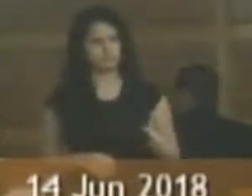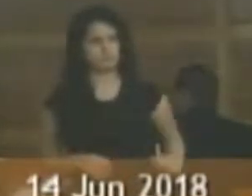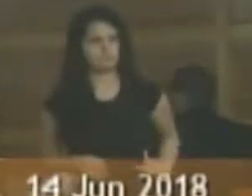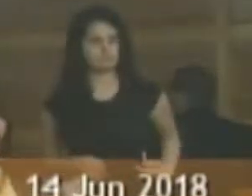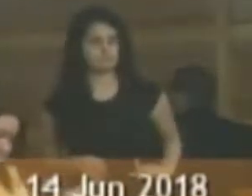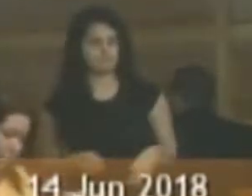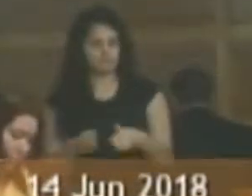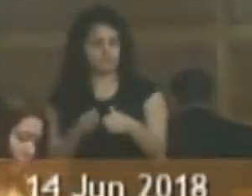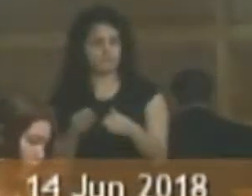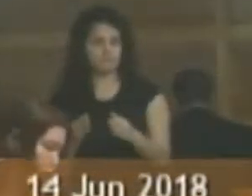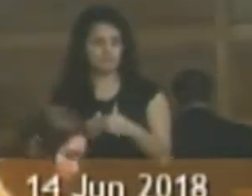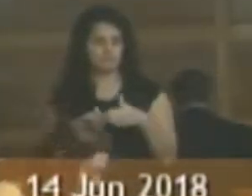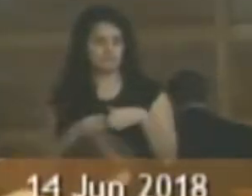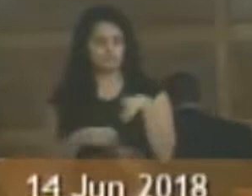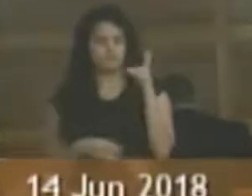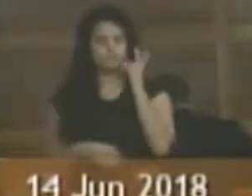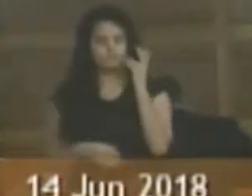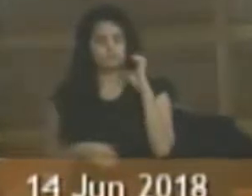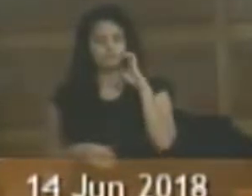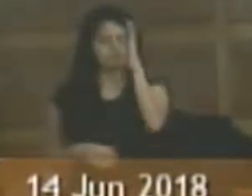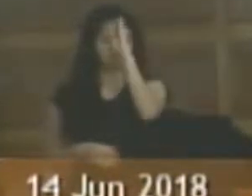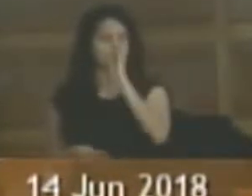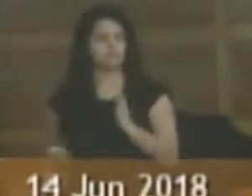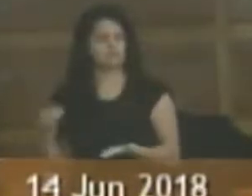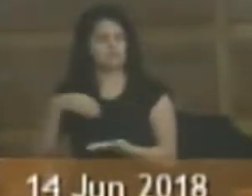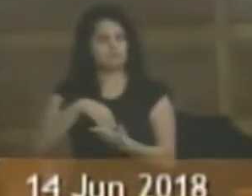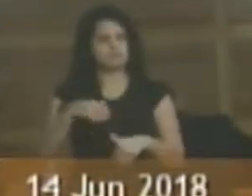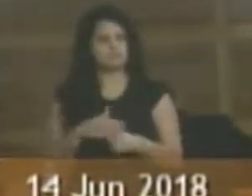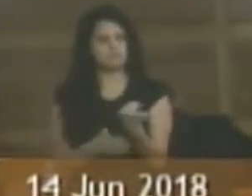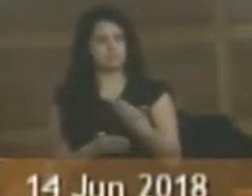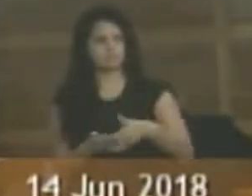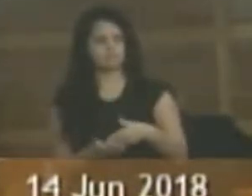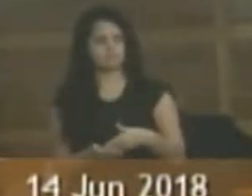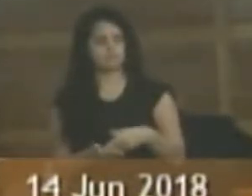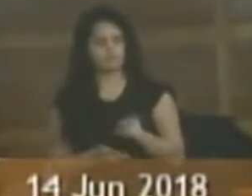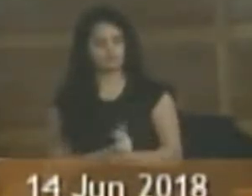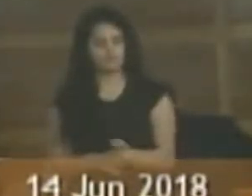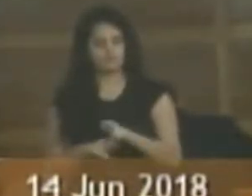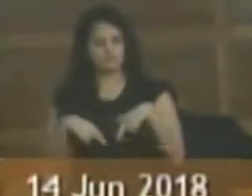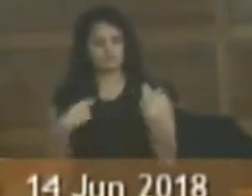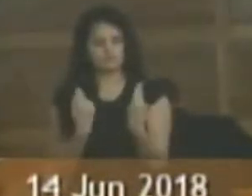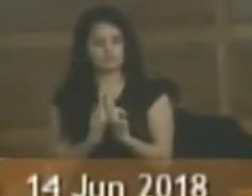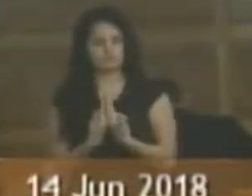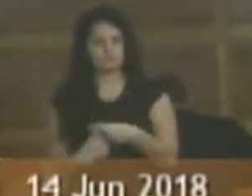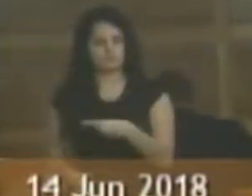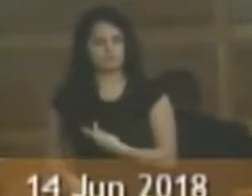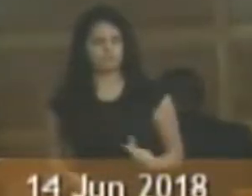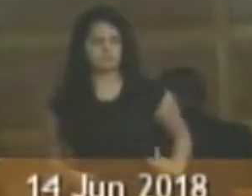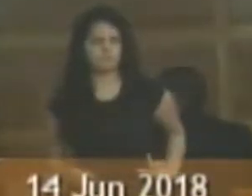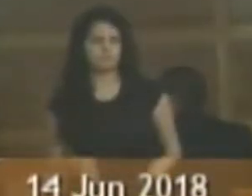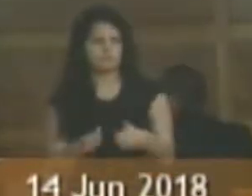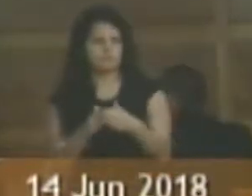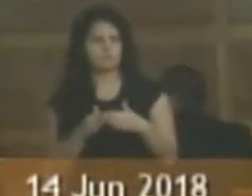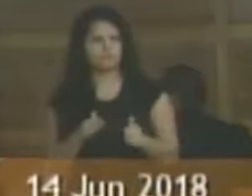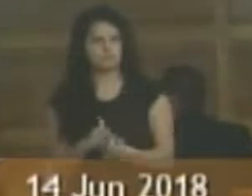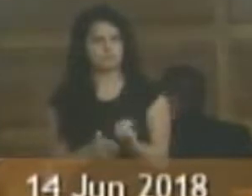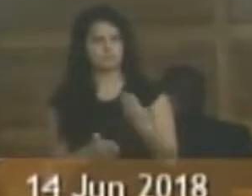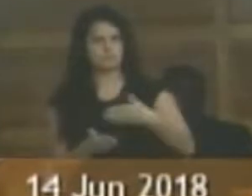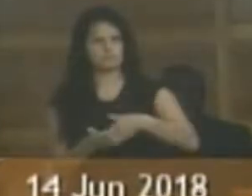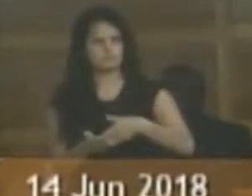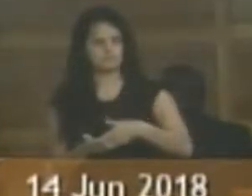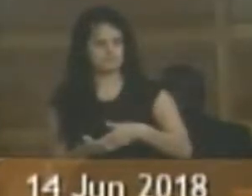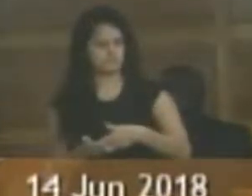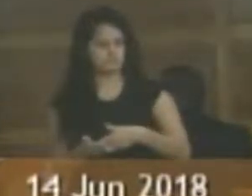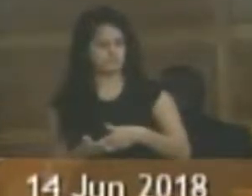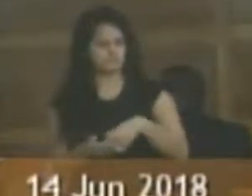presidente designou a vereadora Tite Brasil como primeira secretária ad hoc. Dando continuidade à sessão, o senhor presidente solicitou à primeira secretária ad